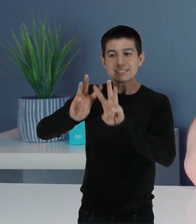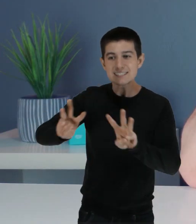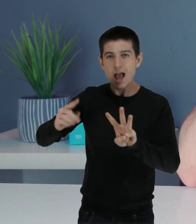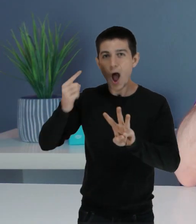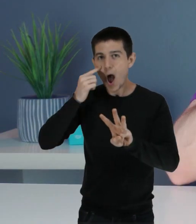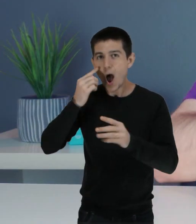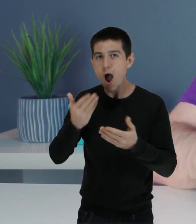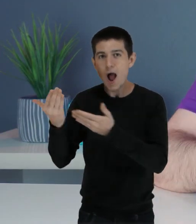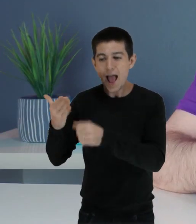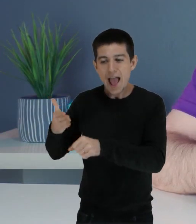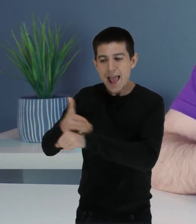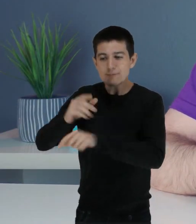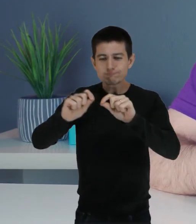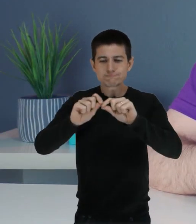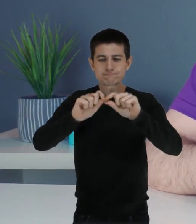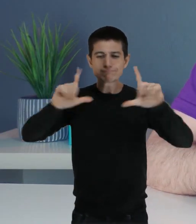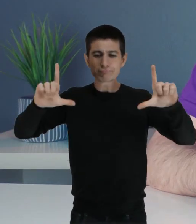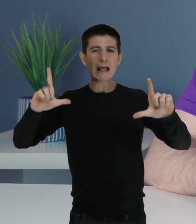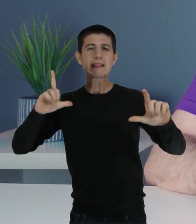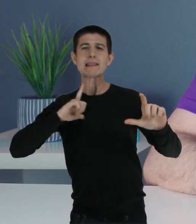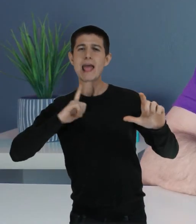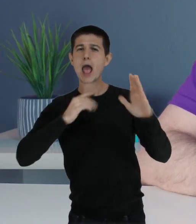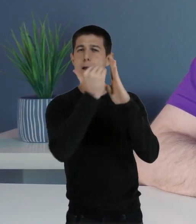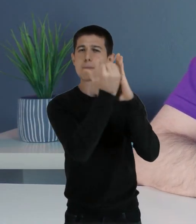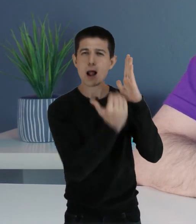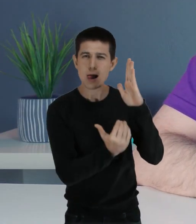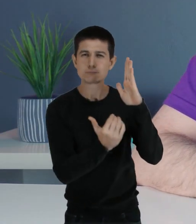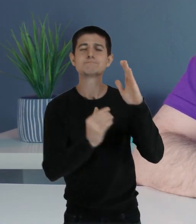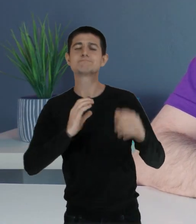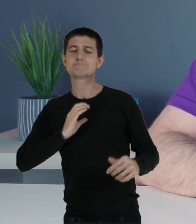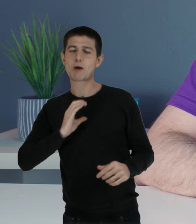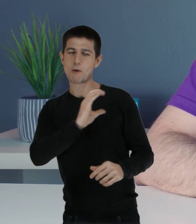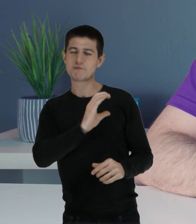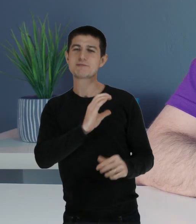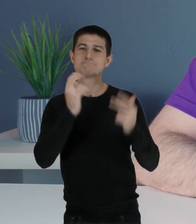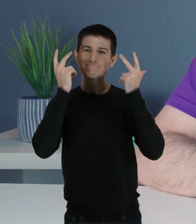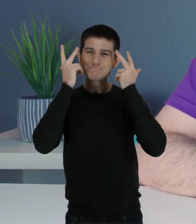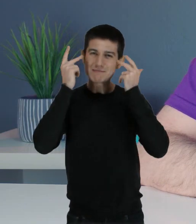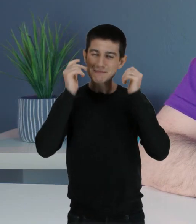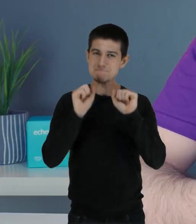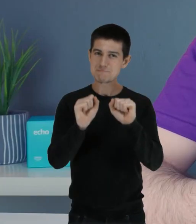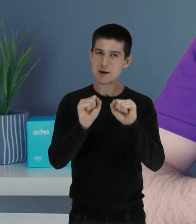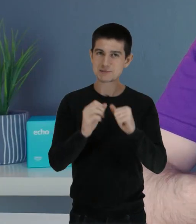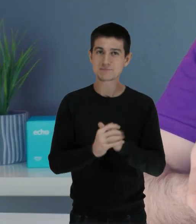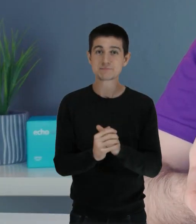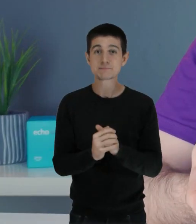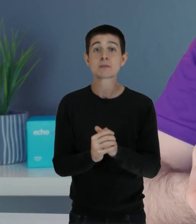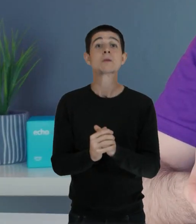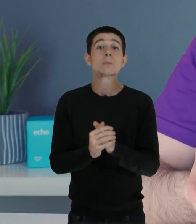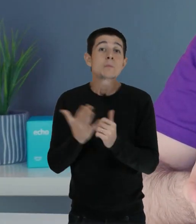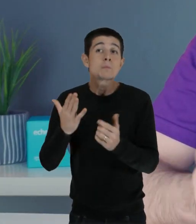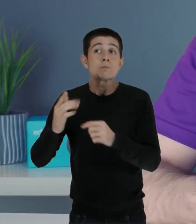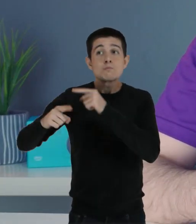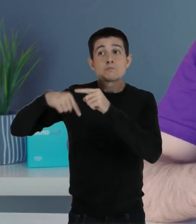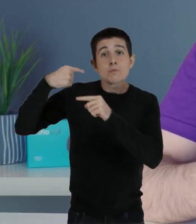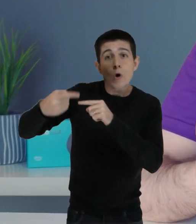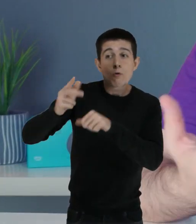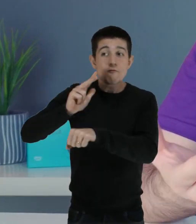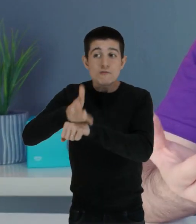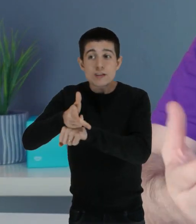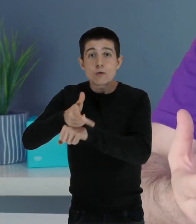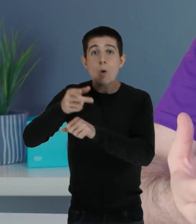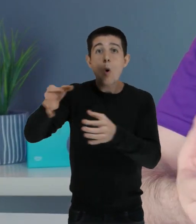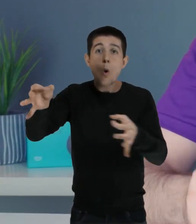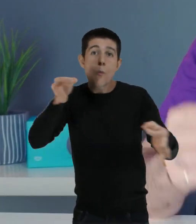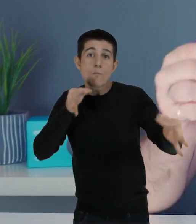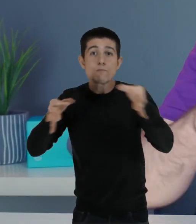que eu vou deixar aqui na tela e conferir as ofertas. Eu te garanto que ela é confiável. Então pode ficar tranquilo. Se você tiver sugestões de temas para